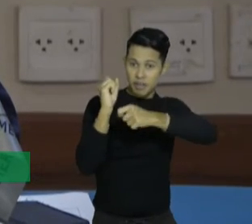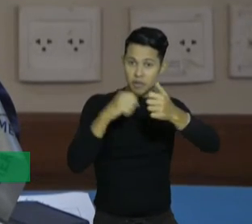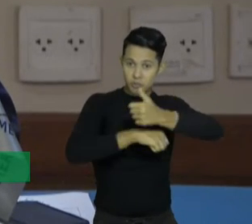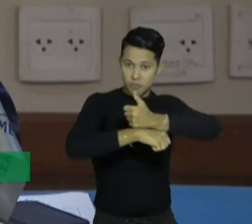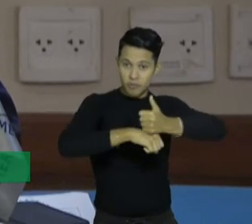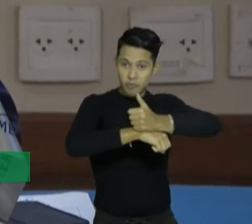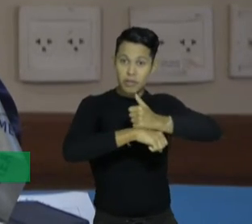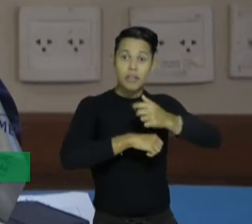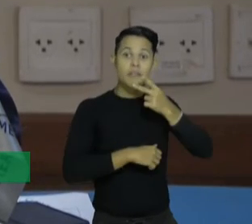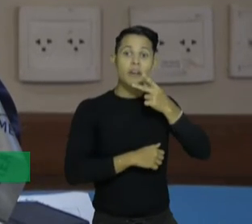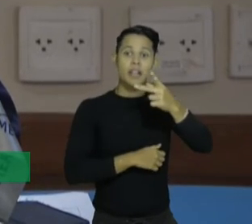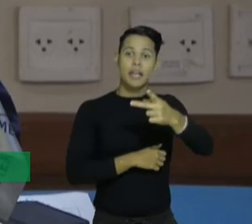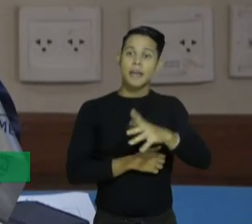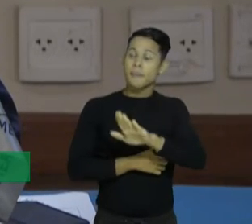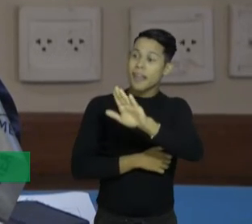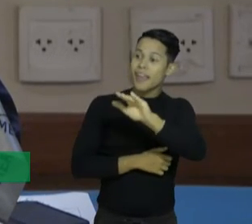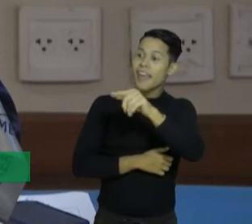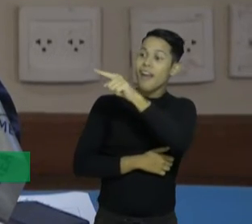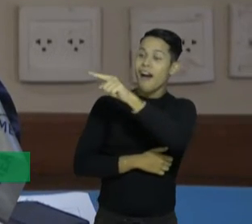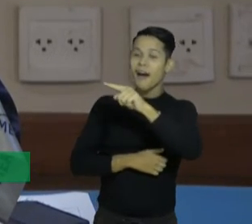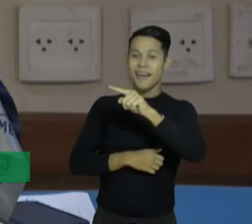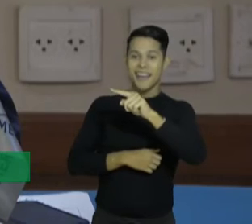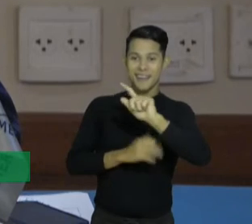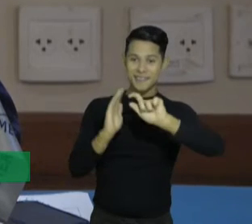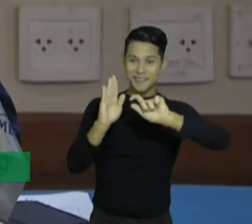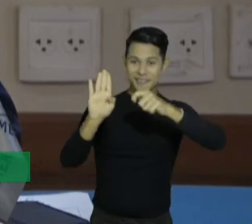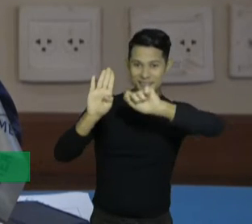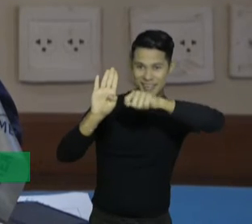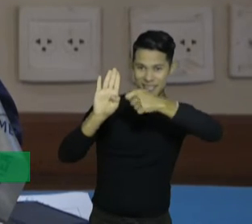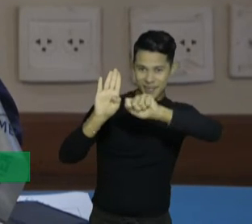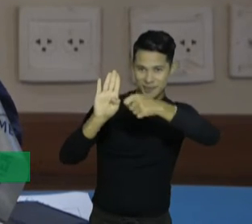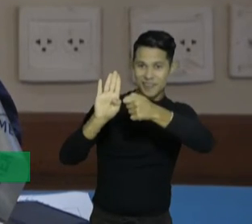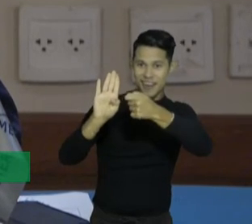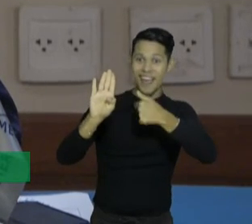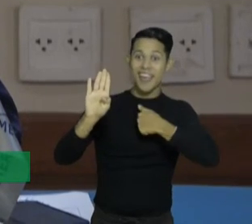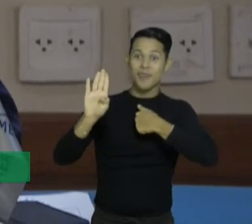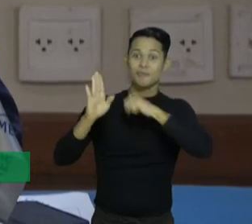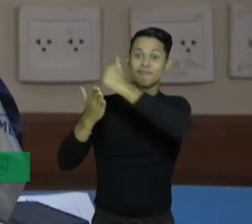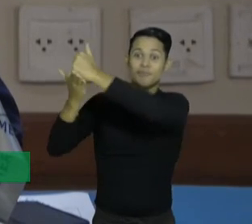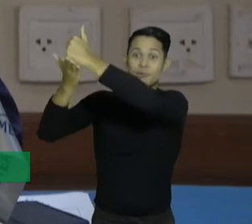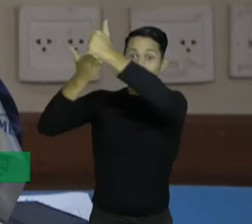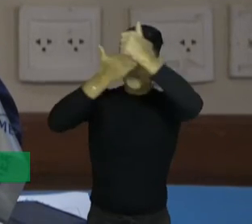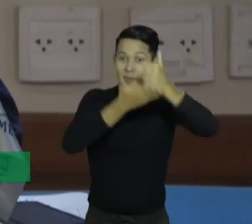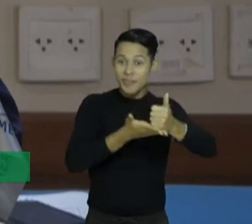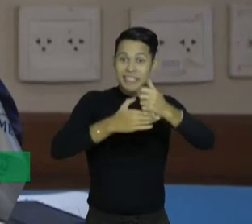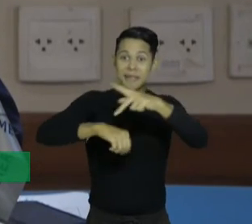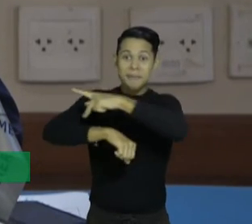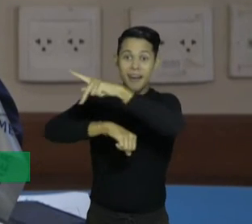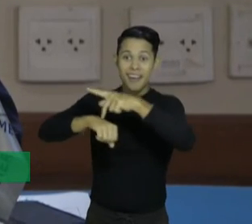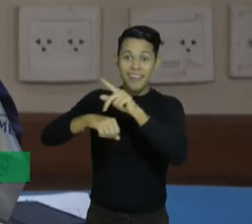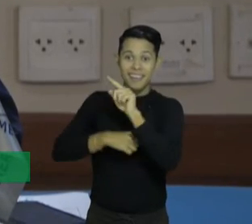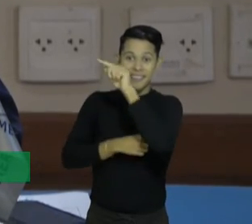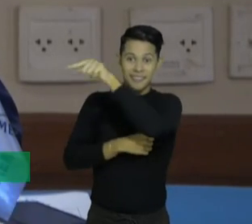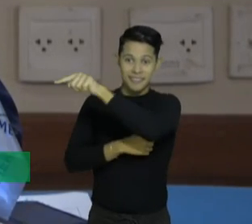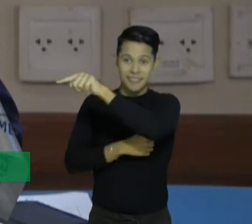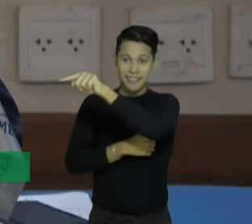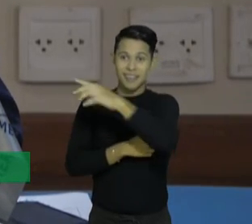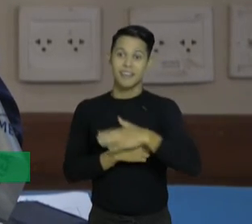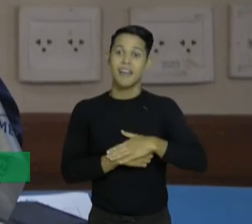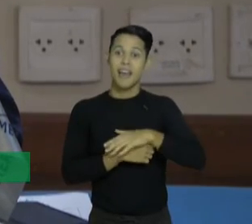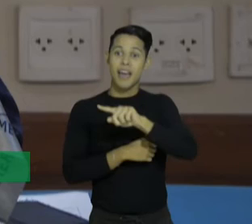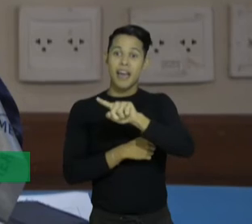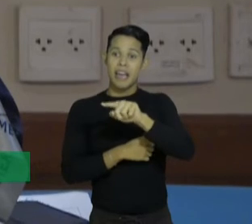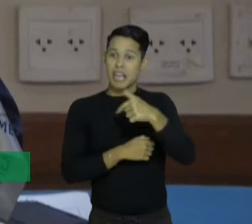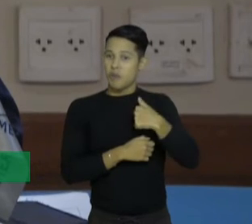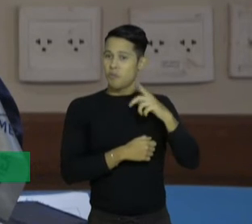fechadura aqui eu trouxe da Checoslováquia eu achei muito bonita queria botar aqui é deputada não era deputada é doutor